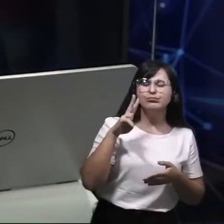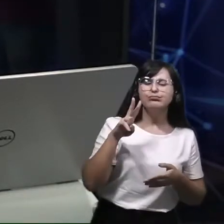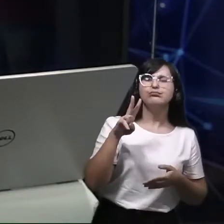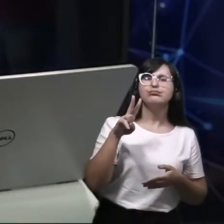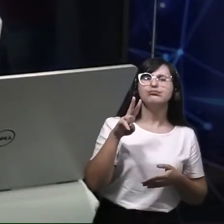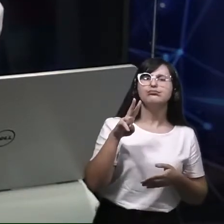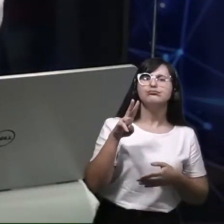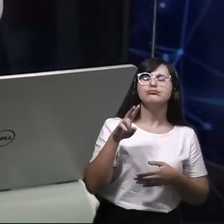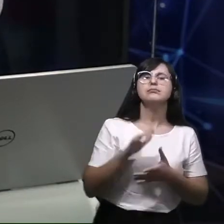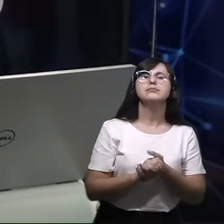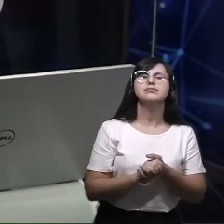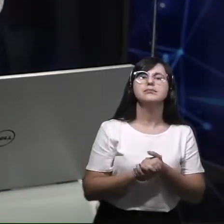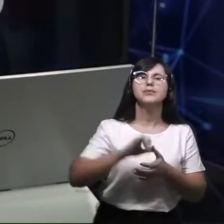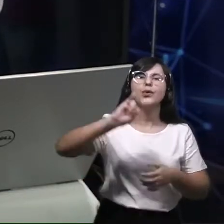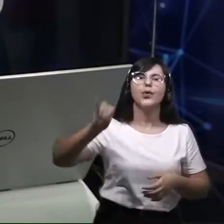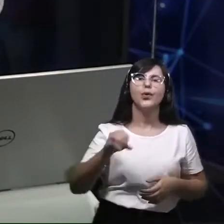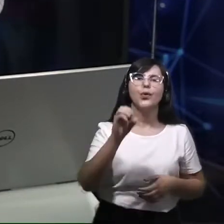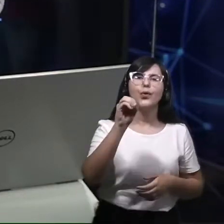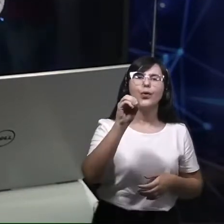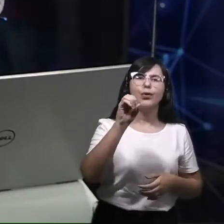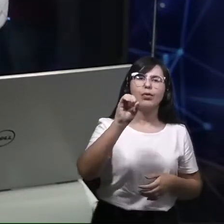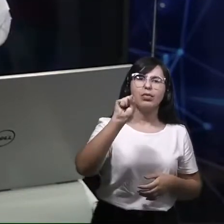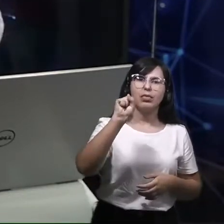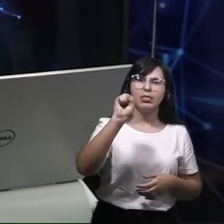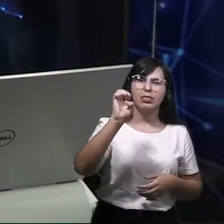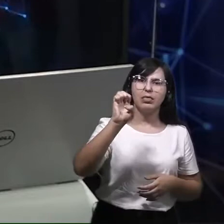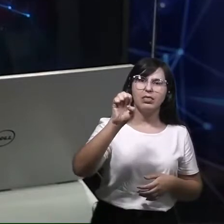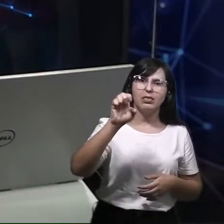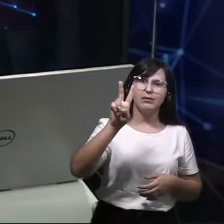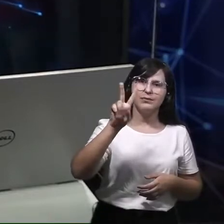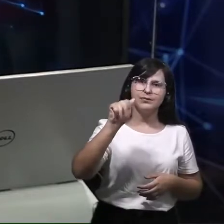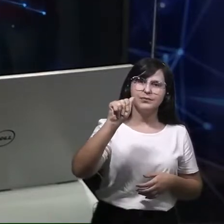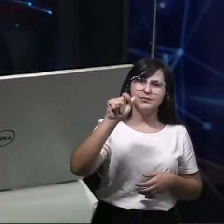câmera. Candidato Josivaldo Cowboy.